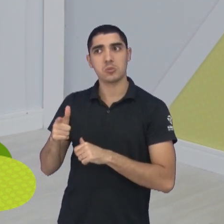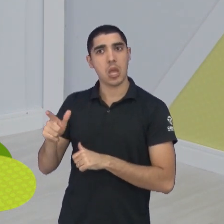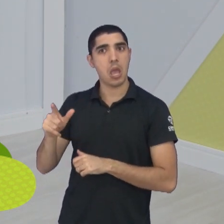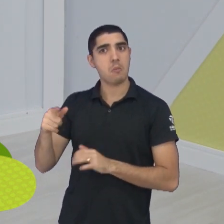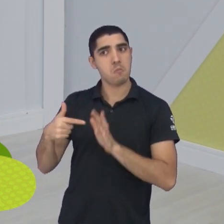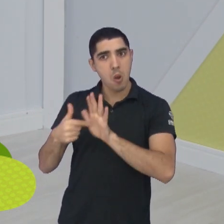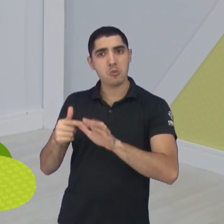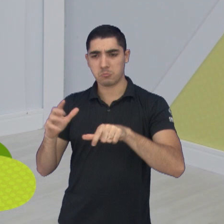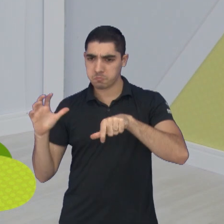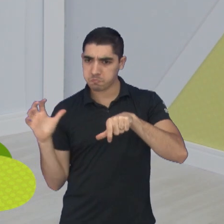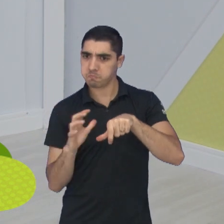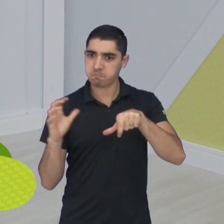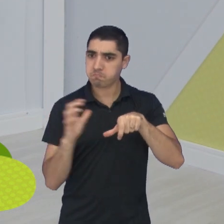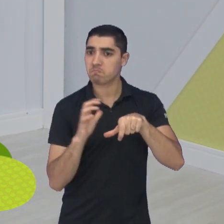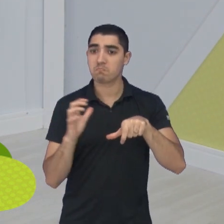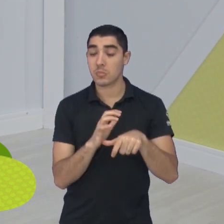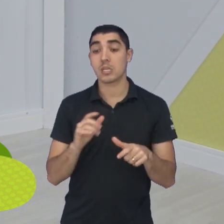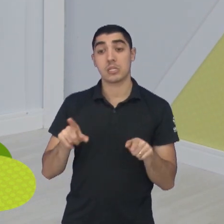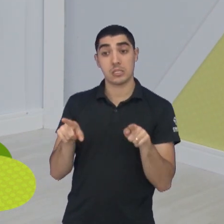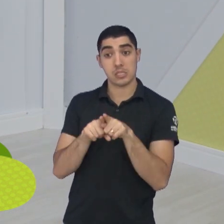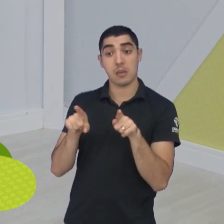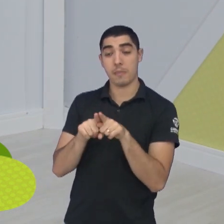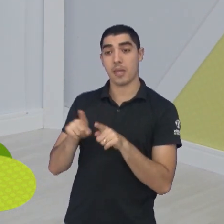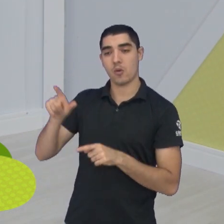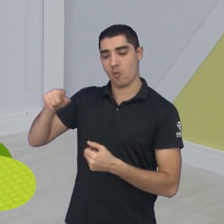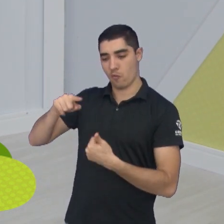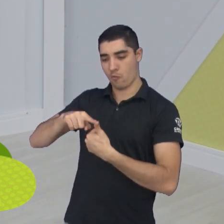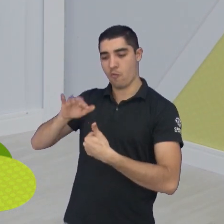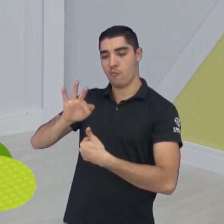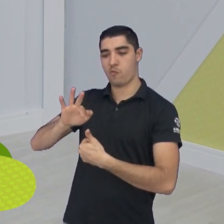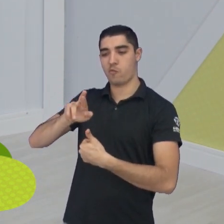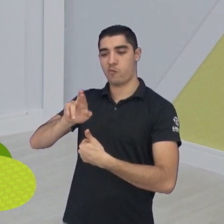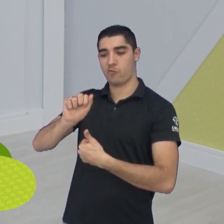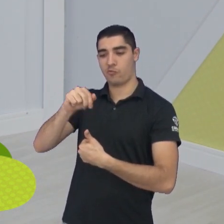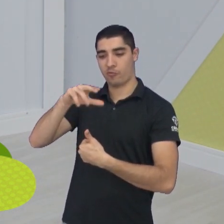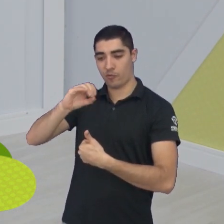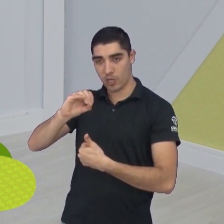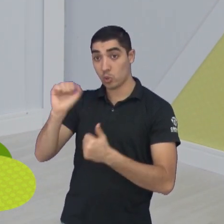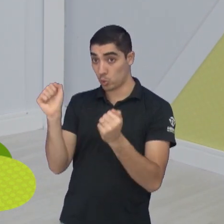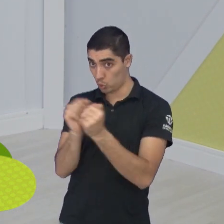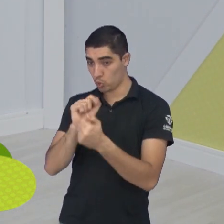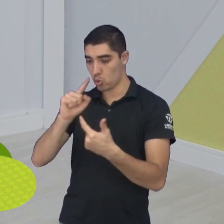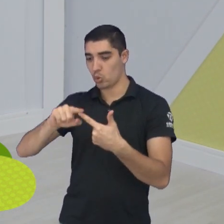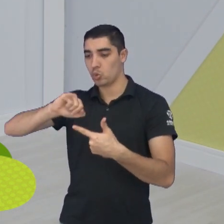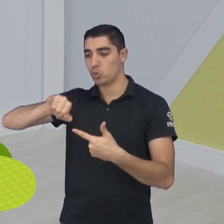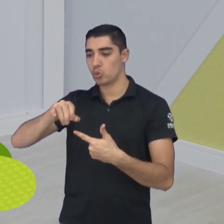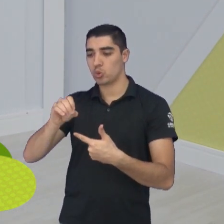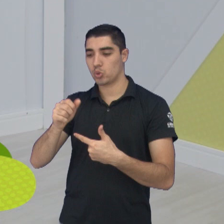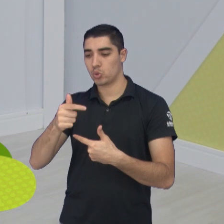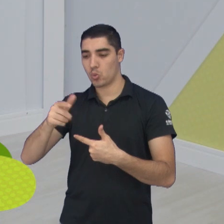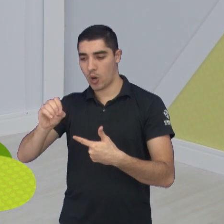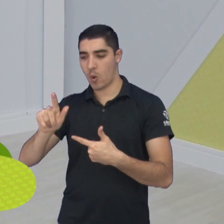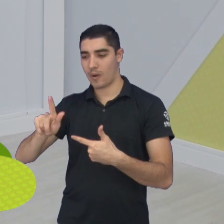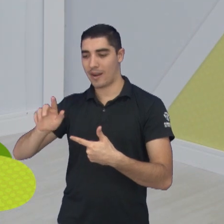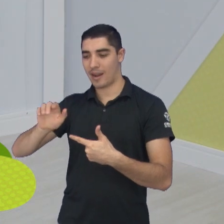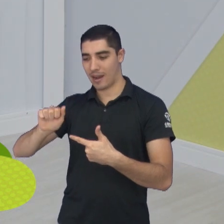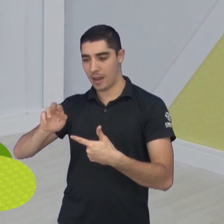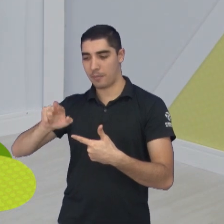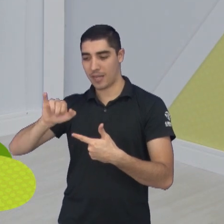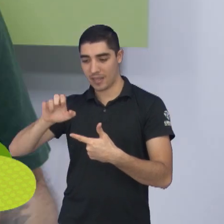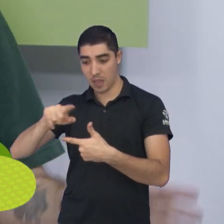meias, o Franco e o João Gabriel, parece que produziram melhor, produziram mais chances para até sair com a vitória, mas infelizmente a bola não